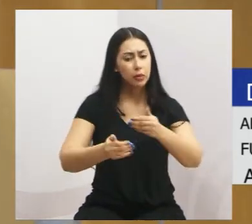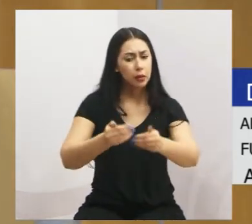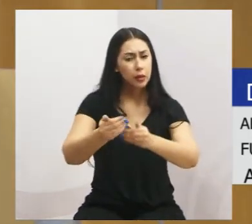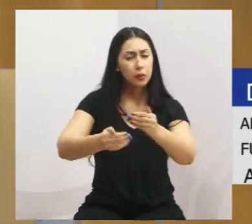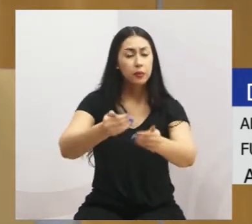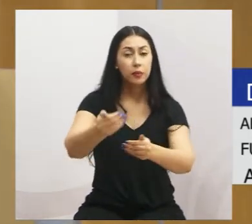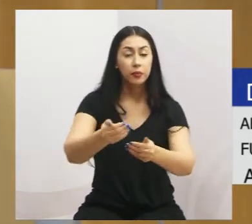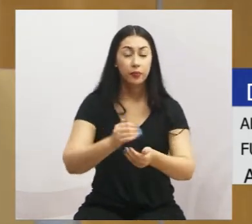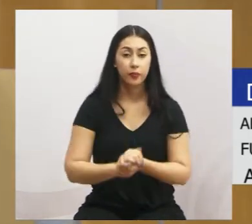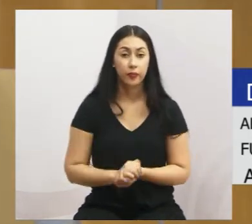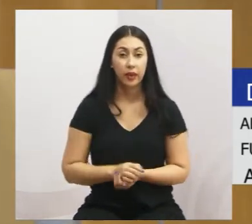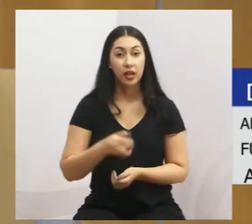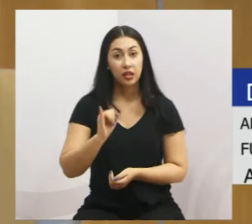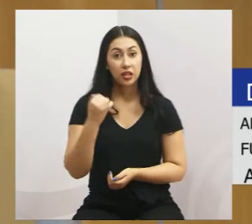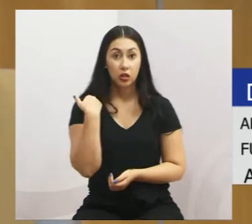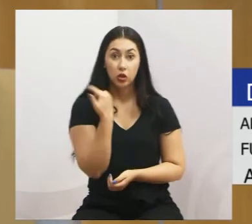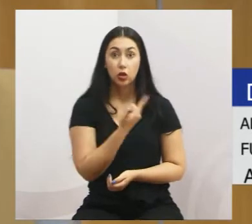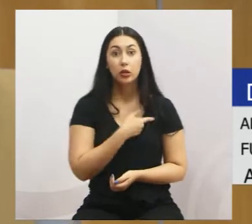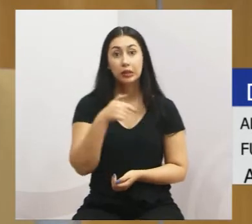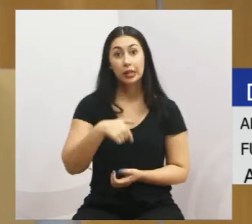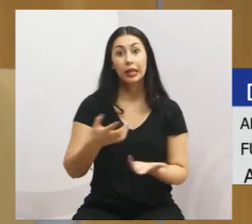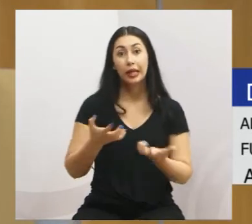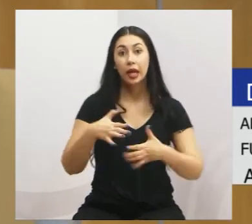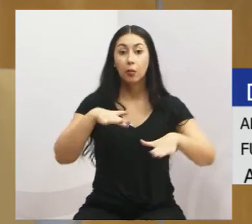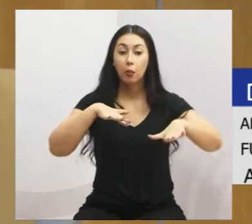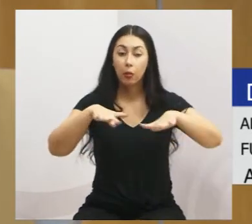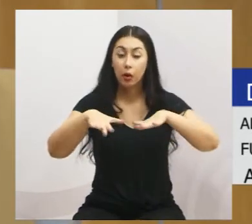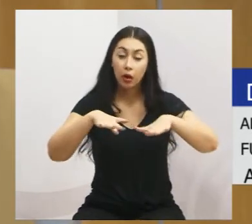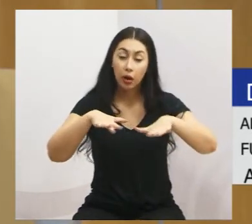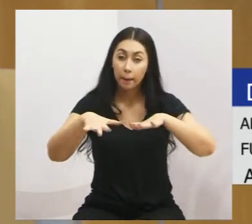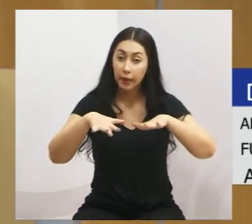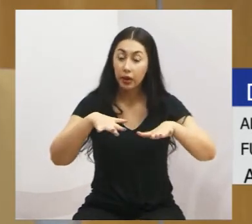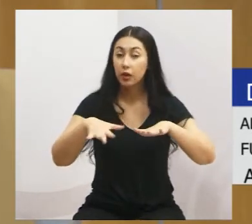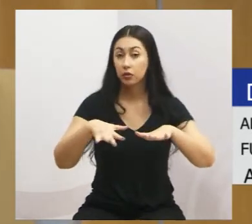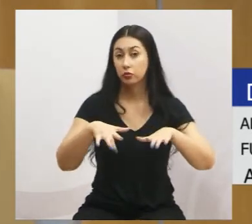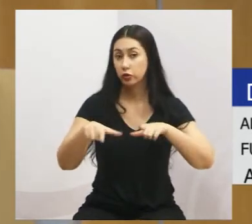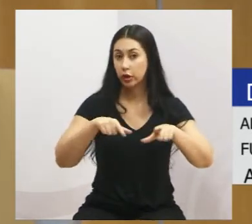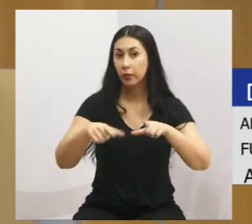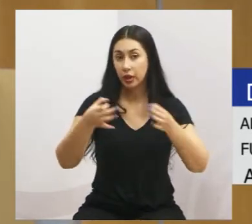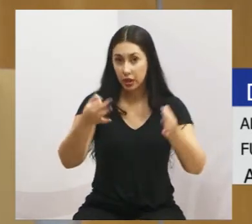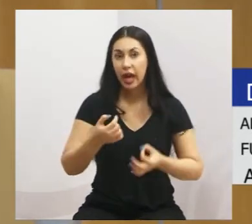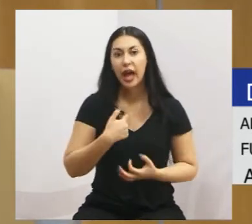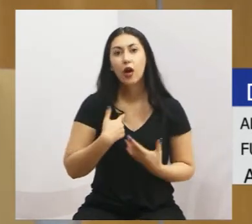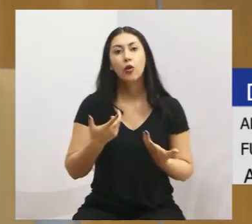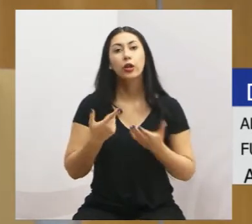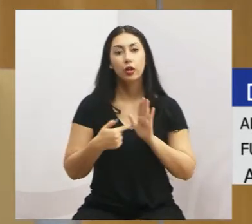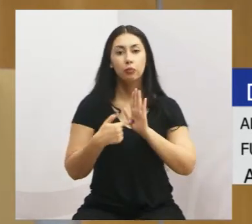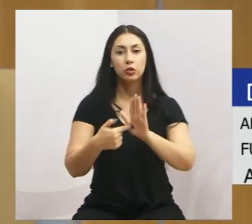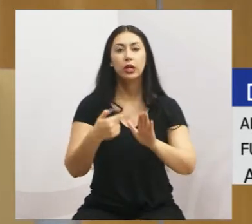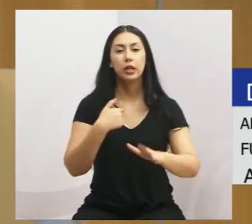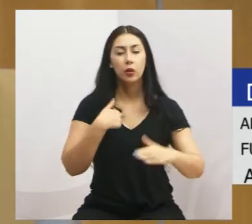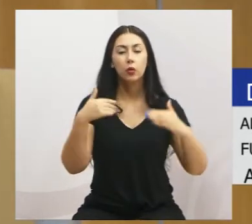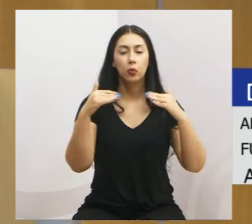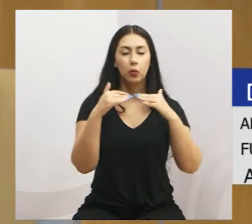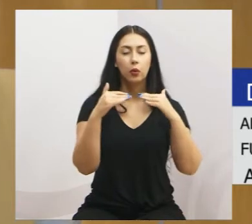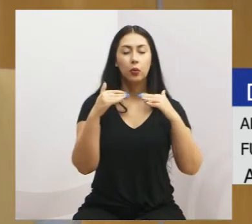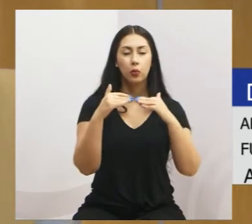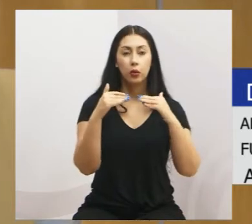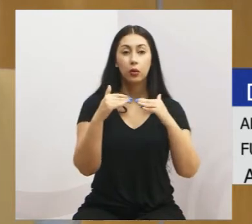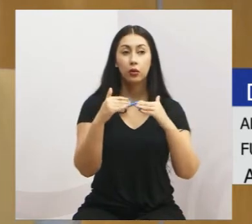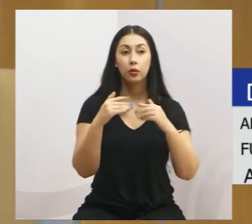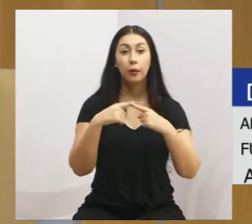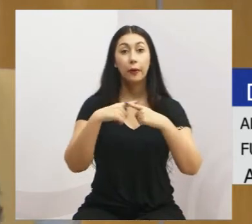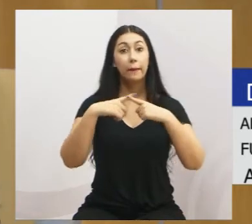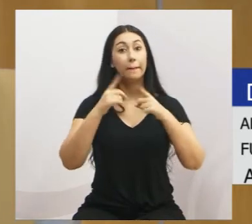se nós estamos prezando aqui o dinamismo, a eficiência, eu quero externar meu posicionamento favorável,